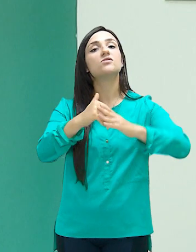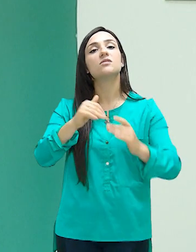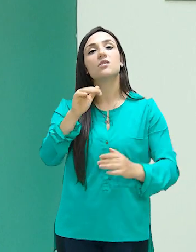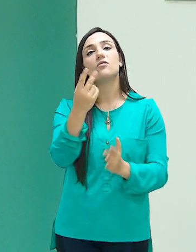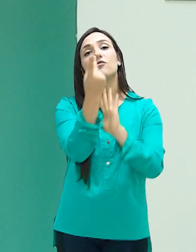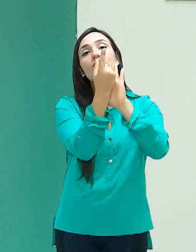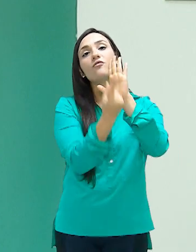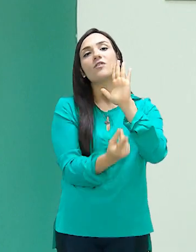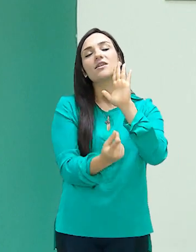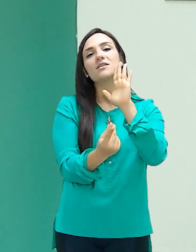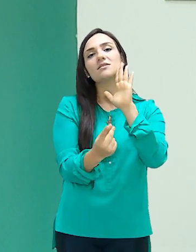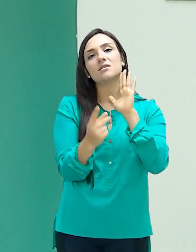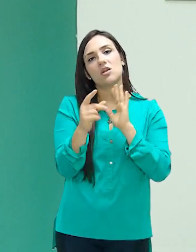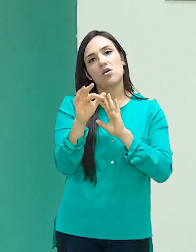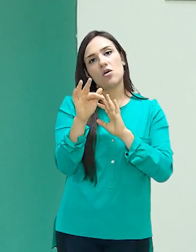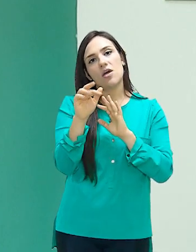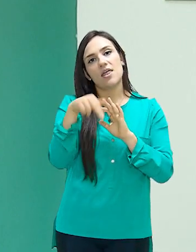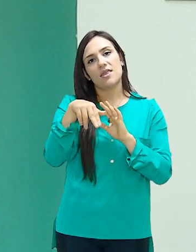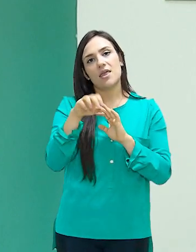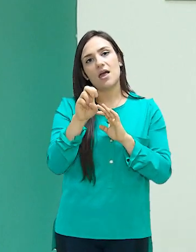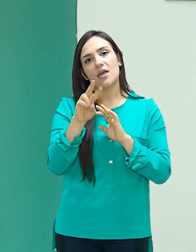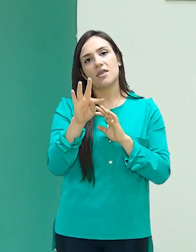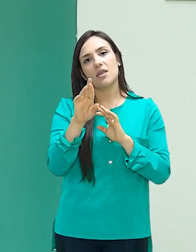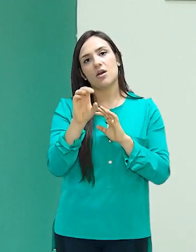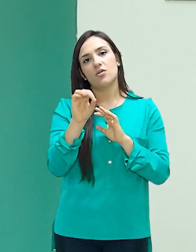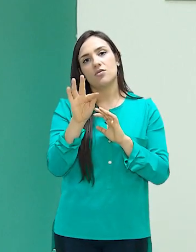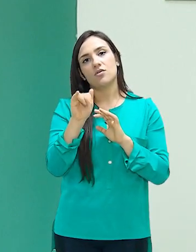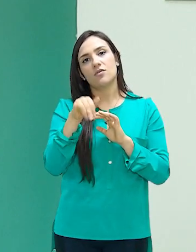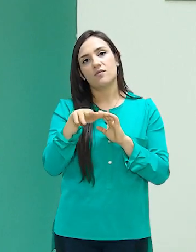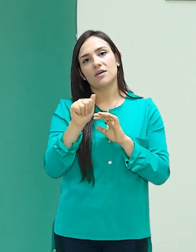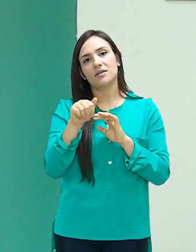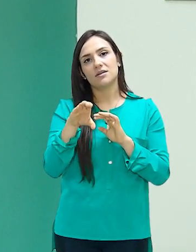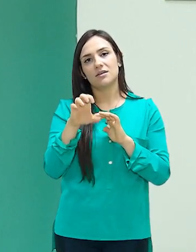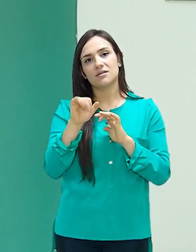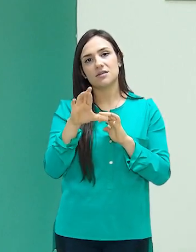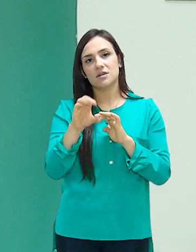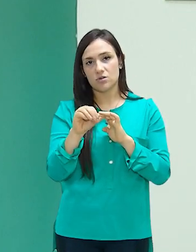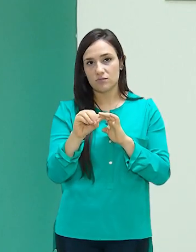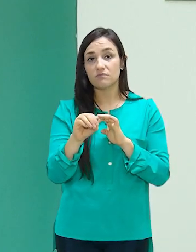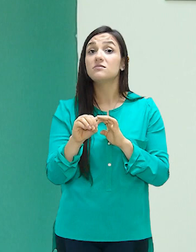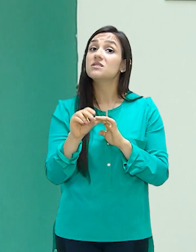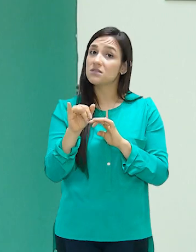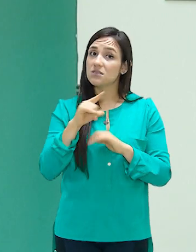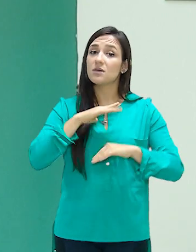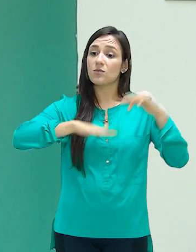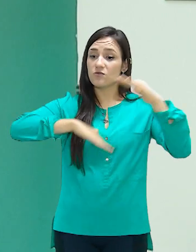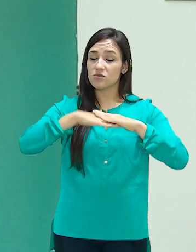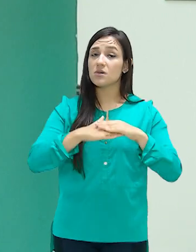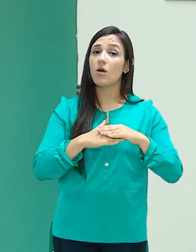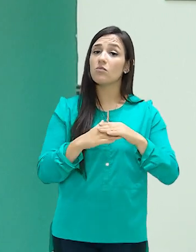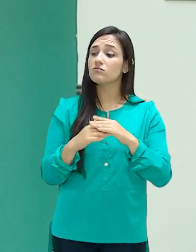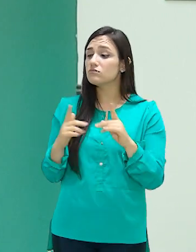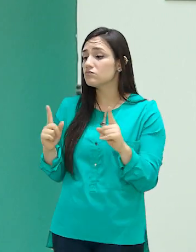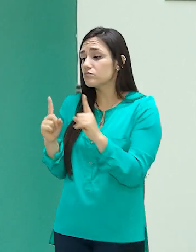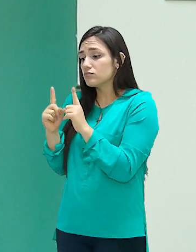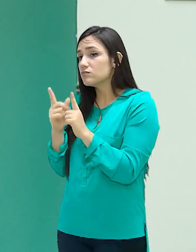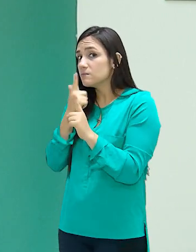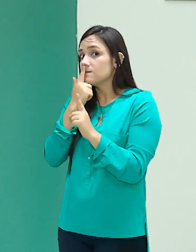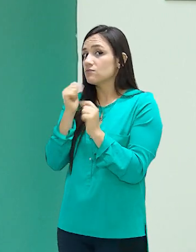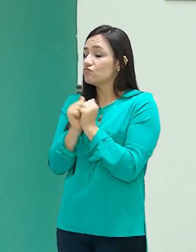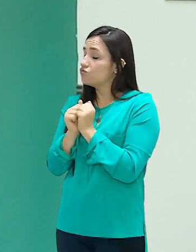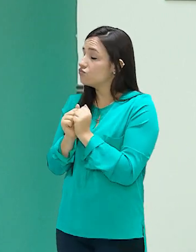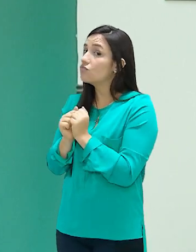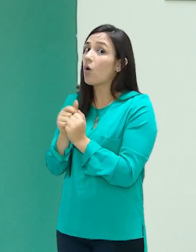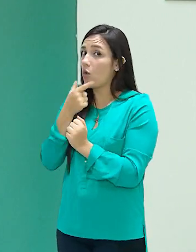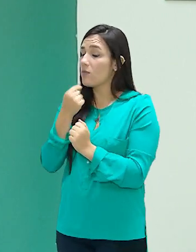aquela documentação, ia chamar ela para uma conversa, para uma reunião individual, porque existe este momento, e ia falar, olha,